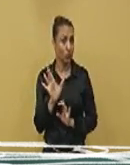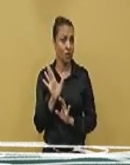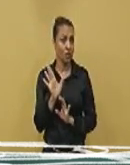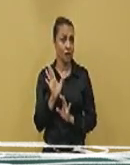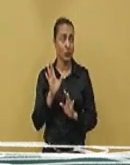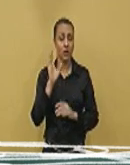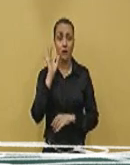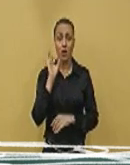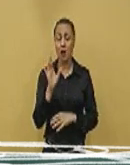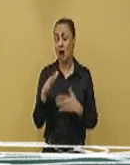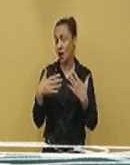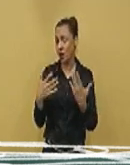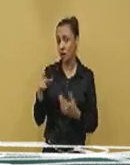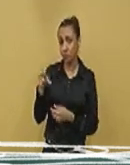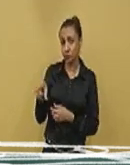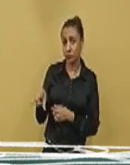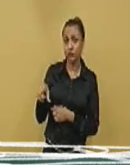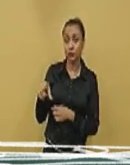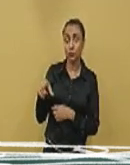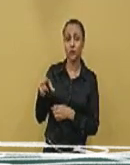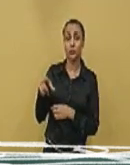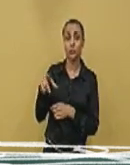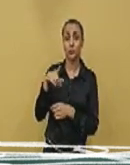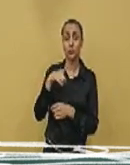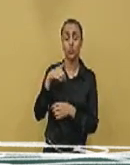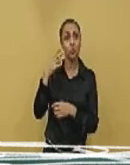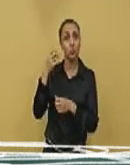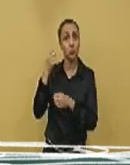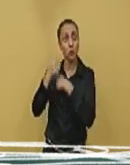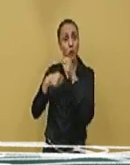ela sofreu, o ano passado, se eu não me engano,